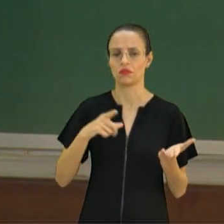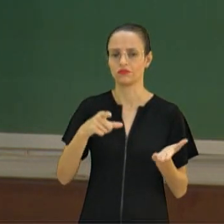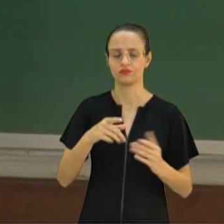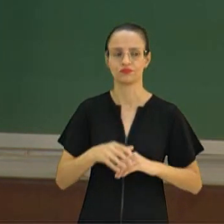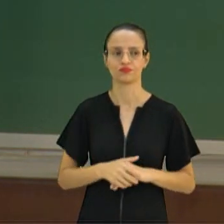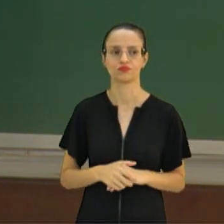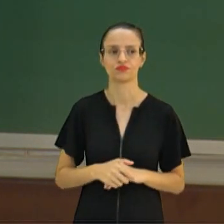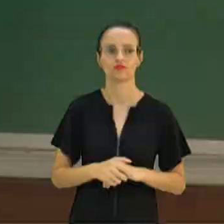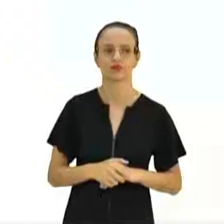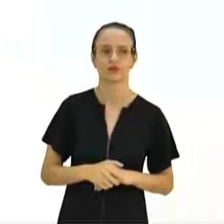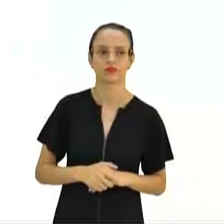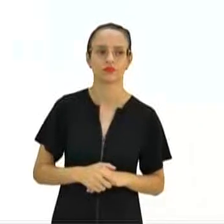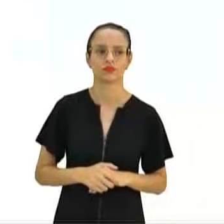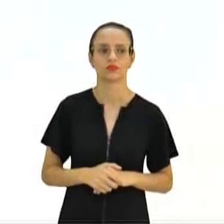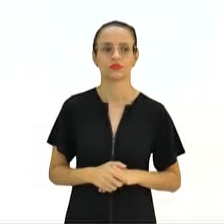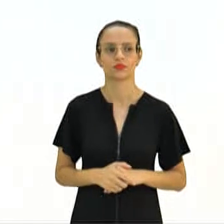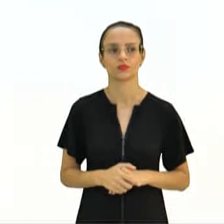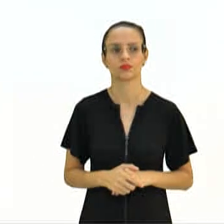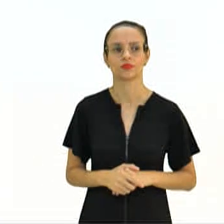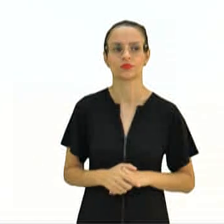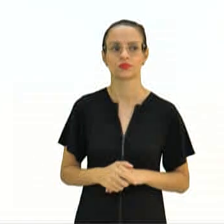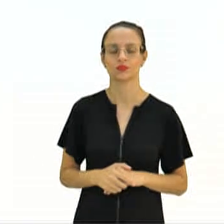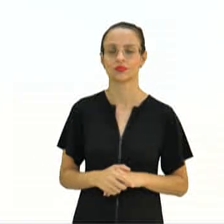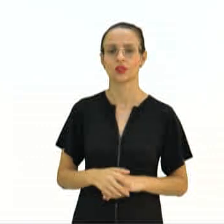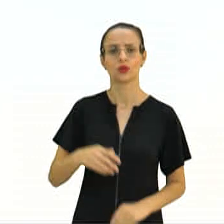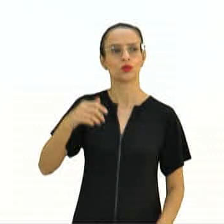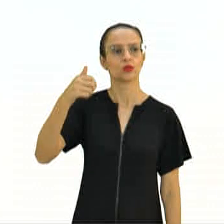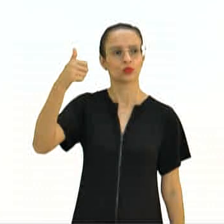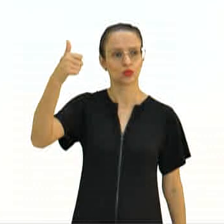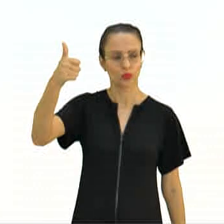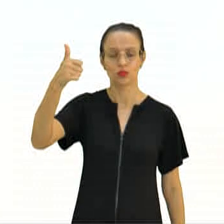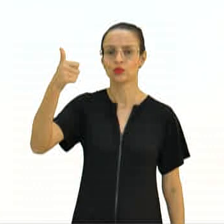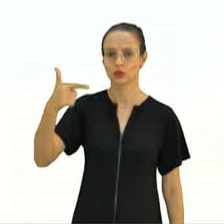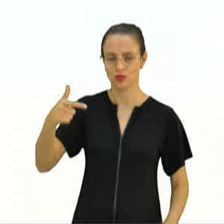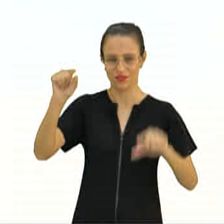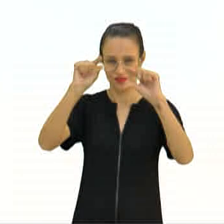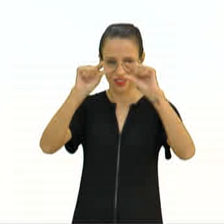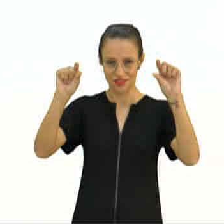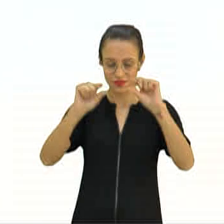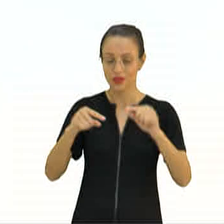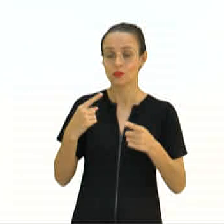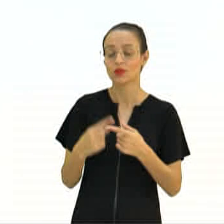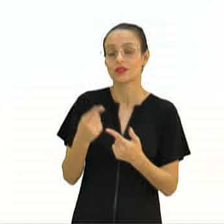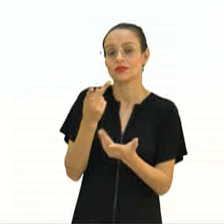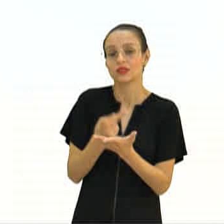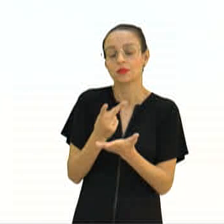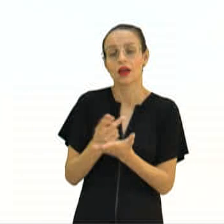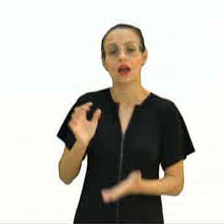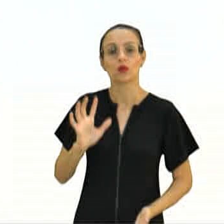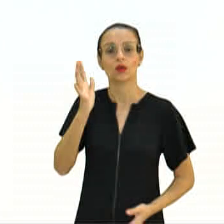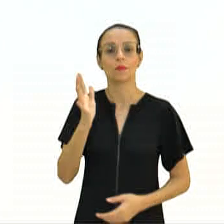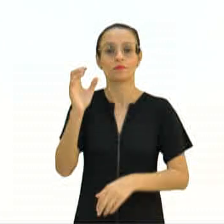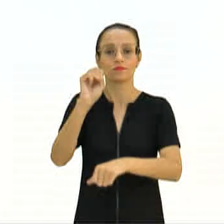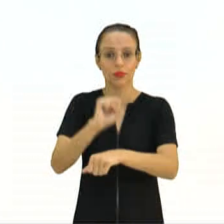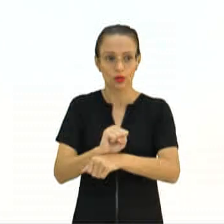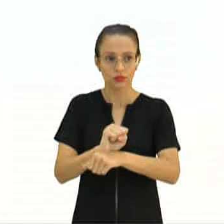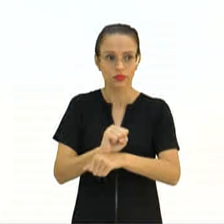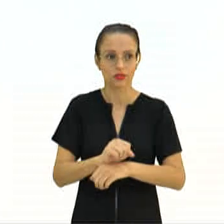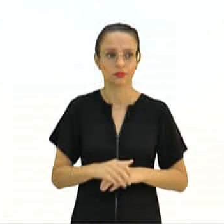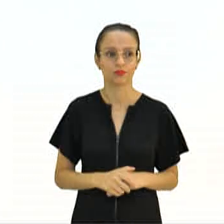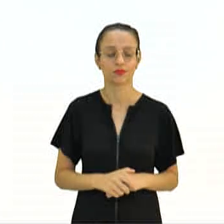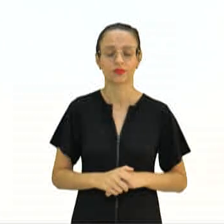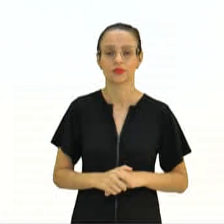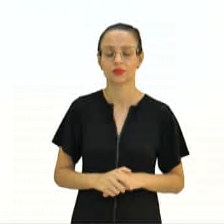ocorrer. Nos 2 enunciados, o motivo é sempre que ocorrer pausa. Vejamos, nós temos aqui